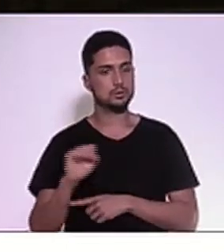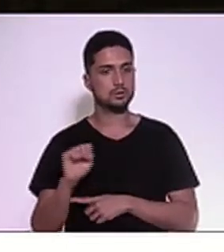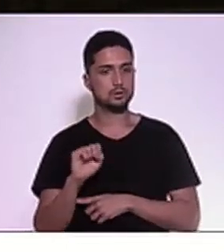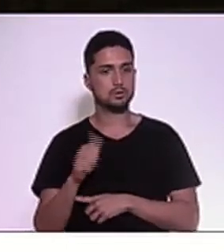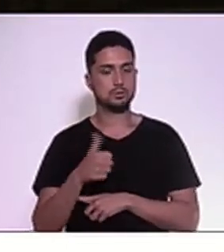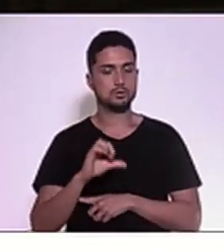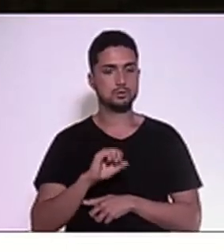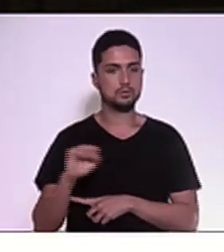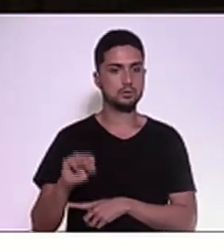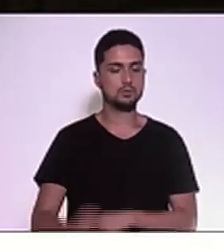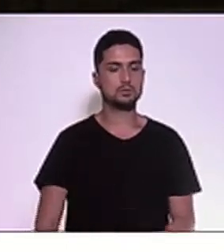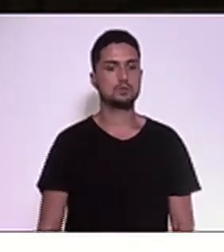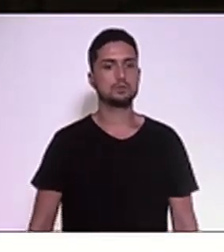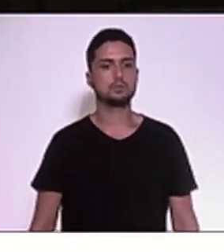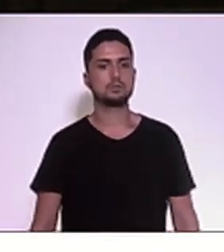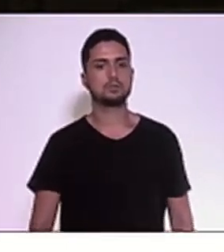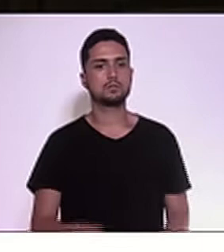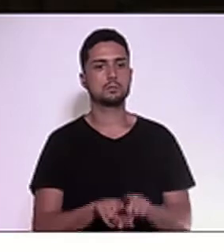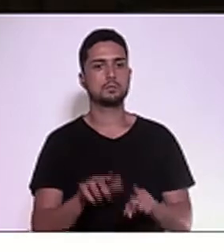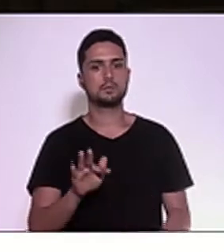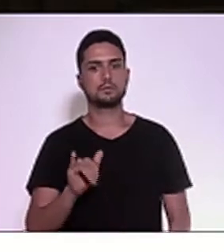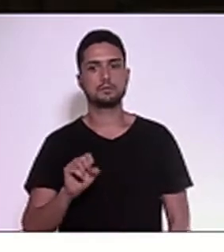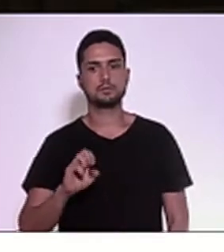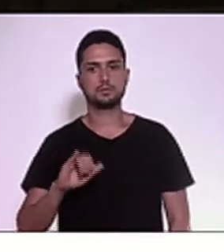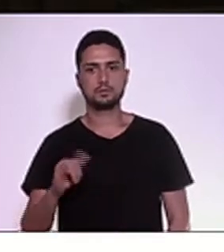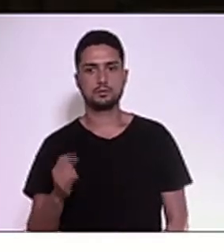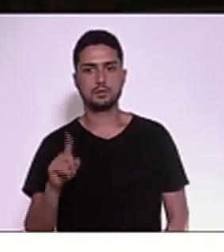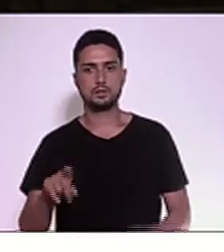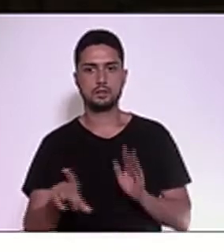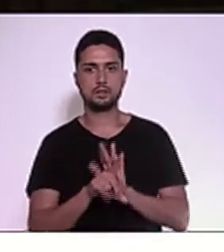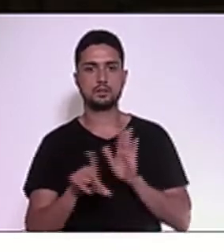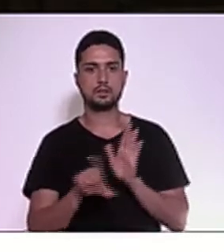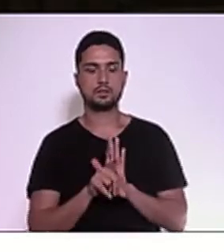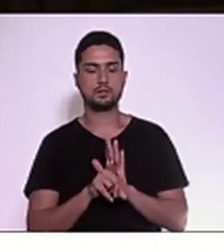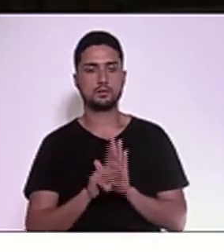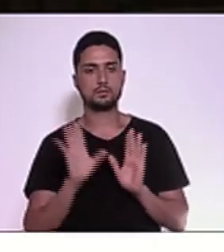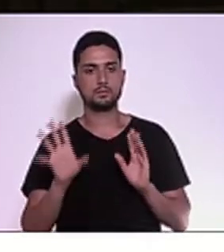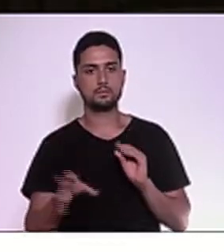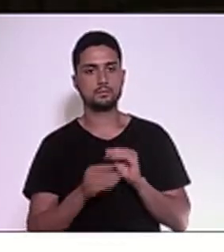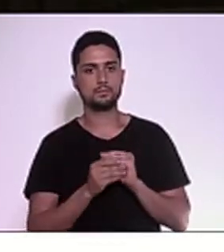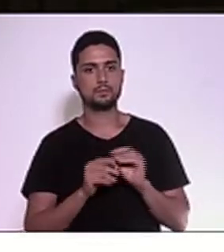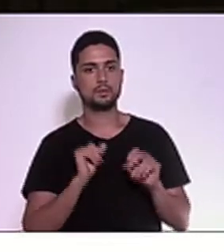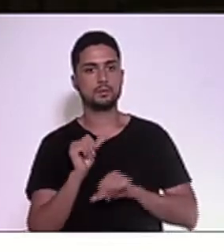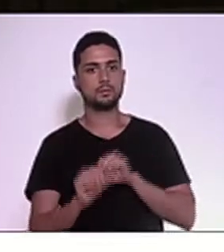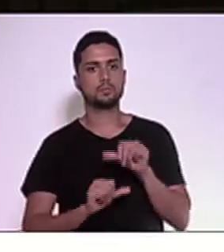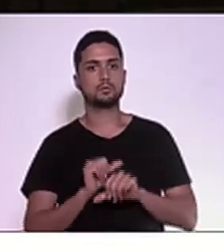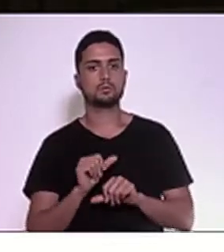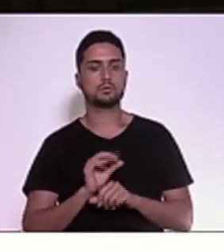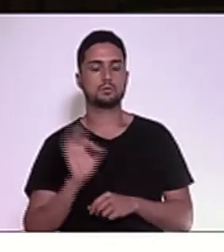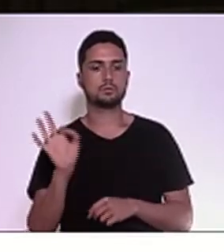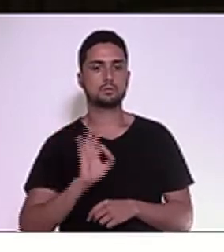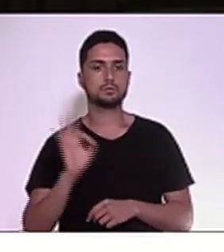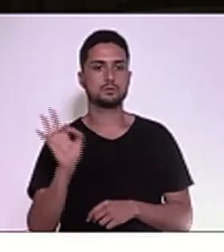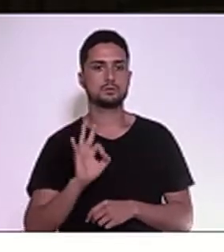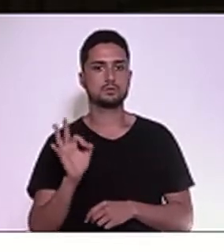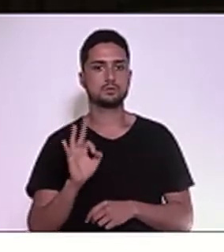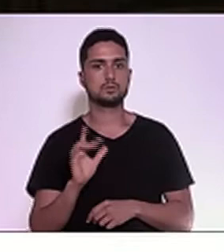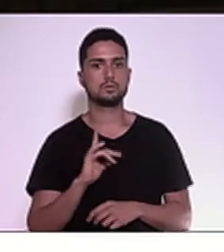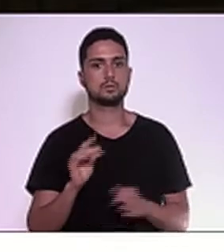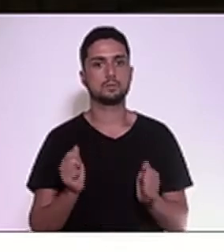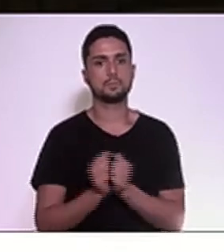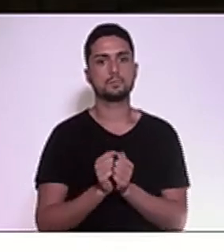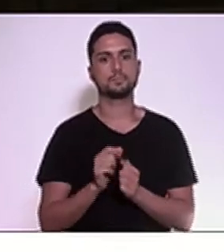FISED, que é uma lei complementar, e para alterá-las, mexendo no percentual